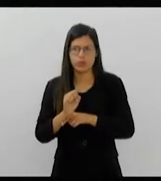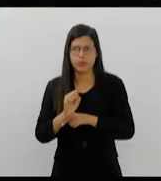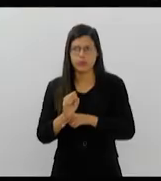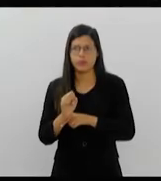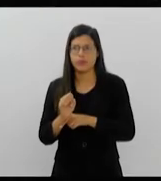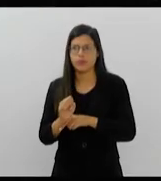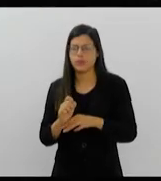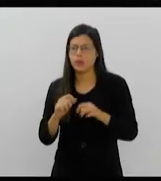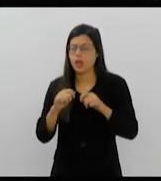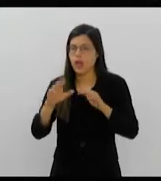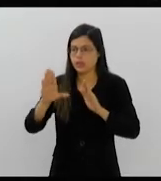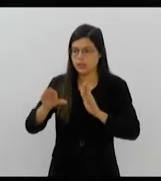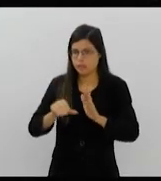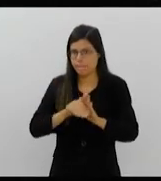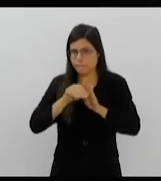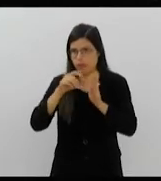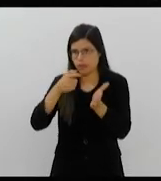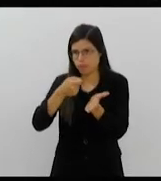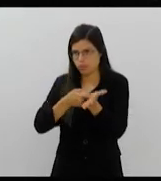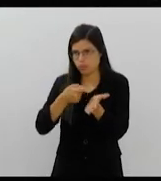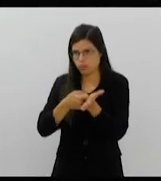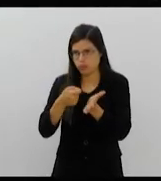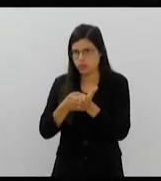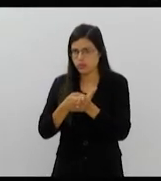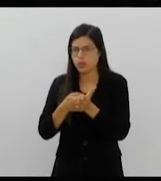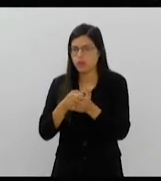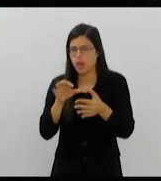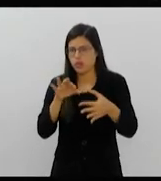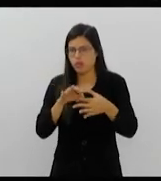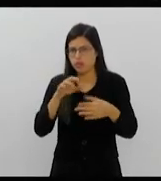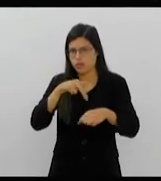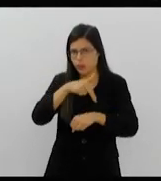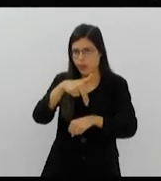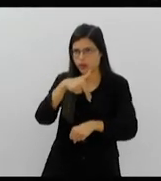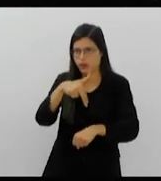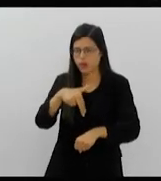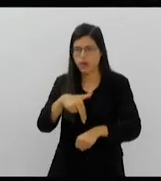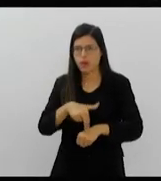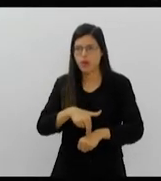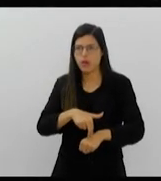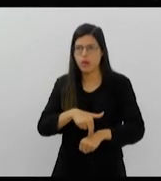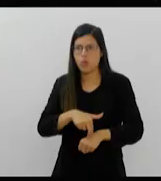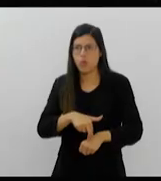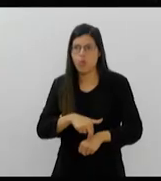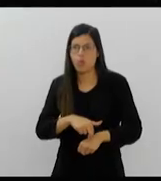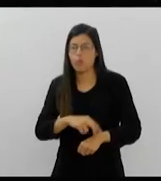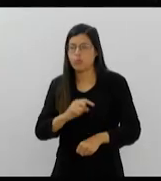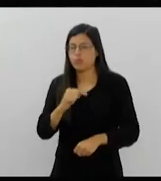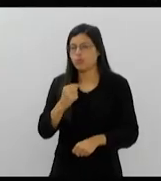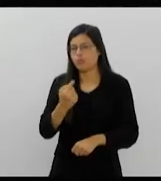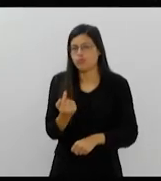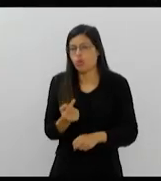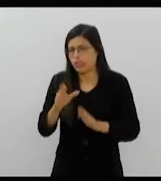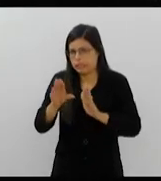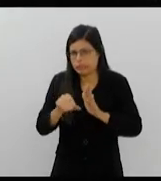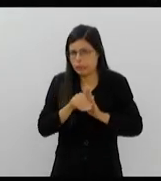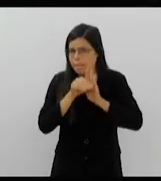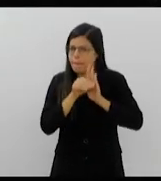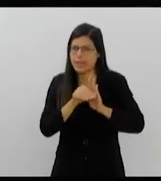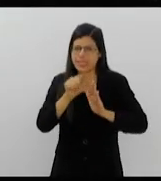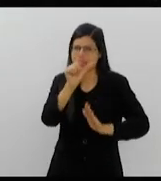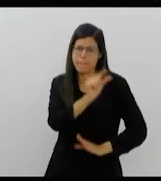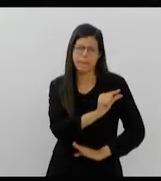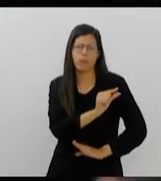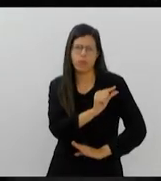das emendas impositivas aqui com a União, o nosso é um cisco. O nosso é um